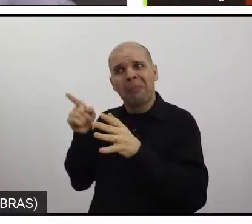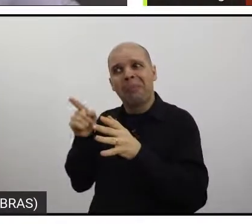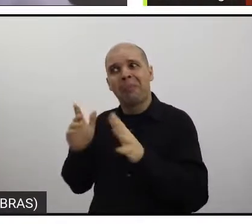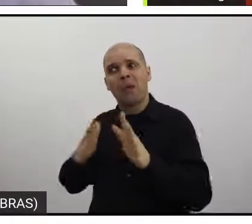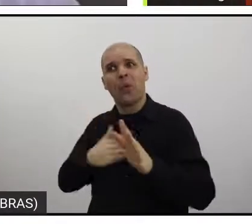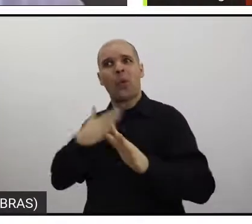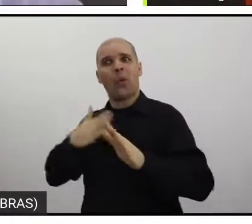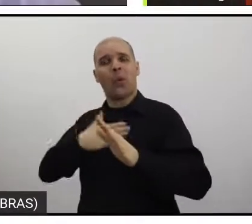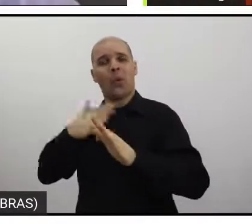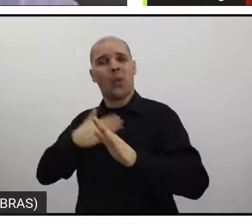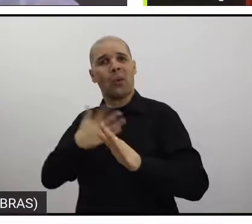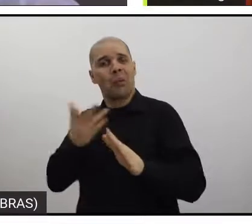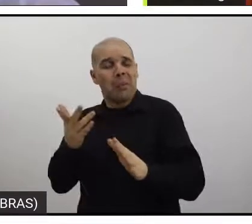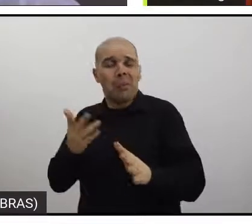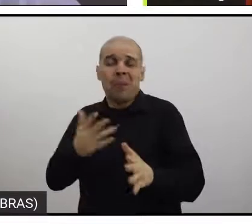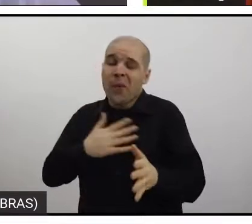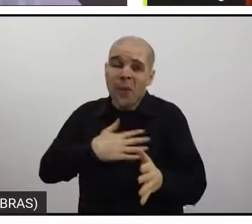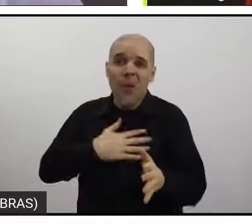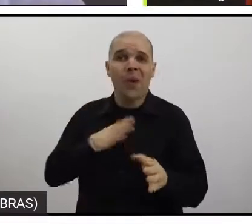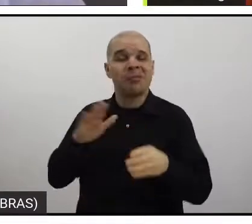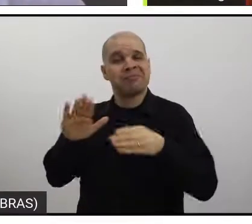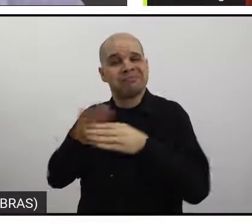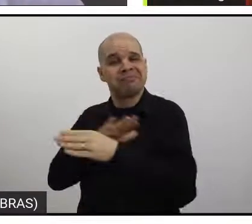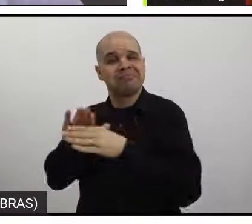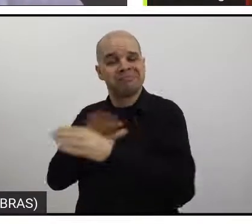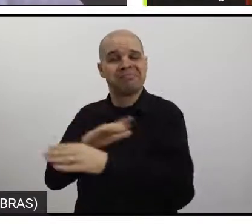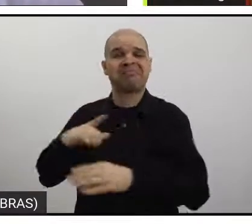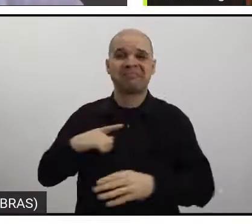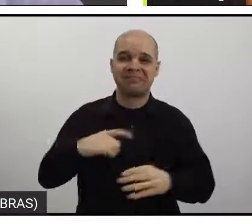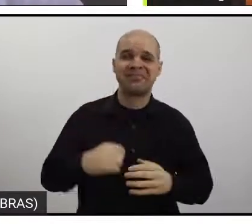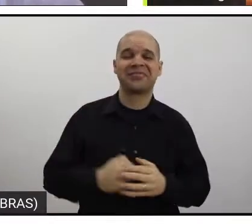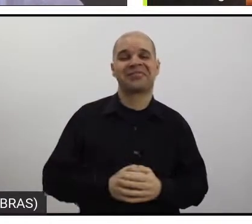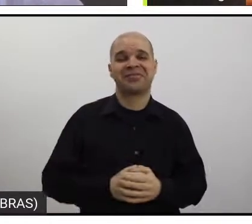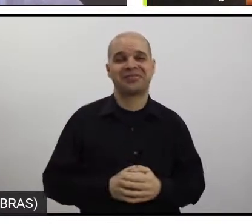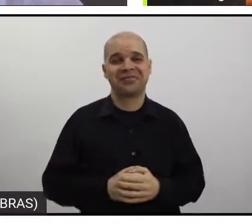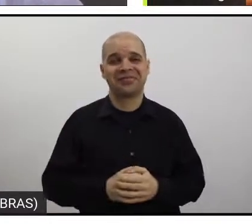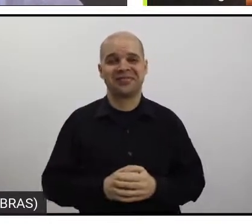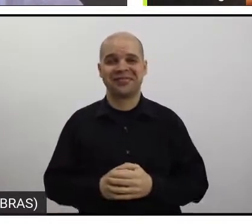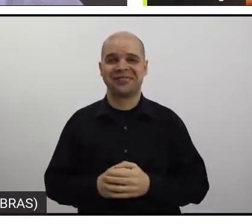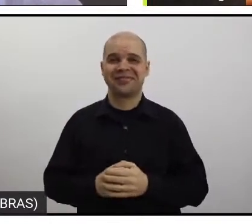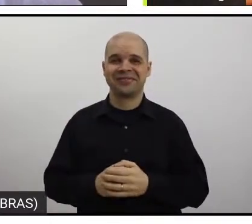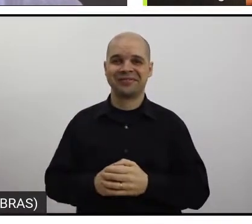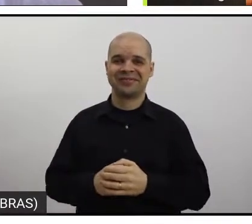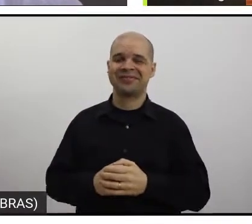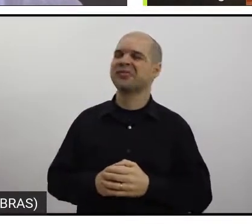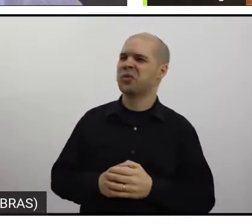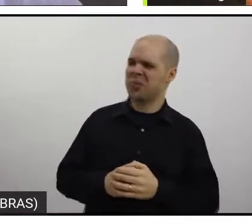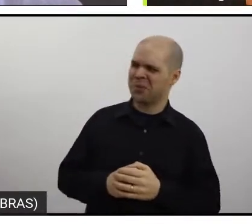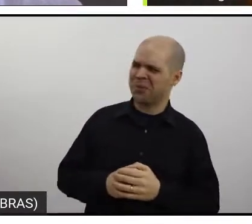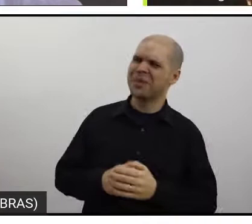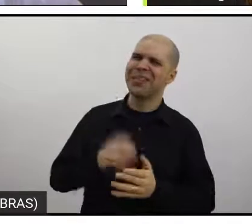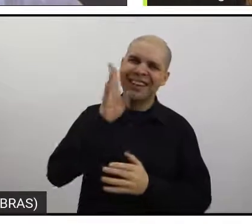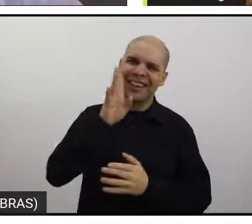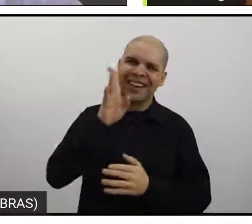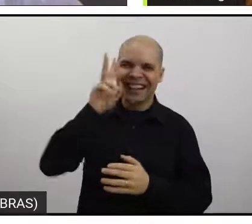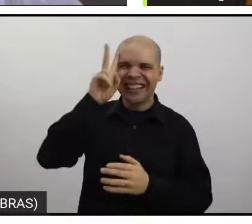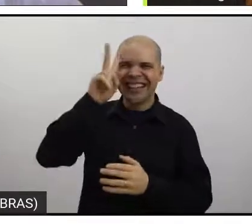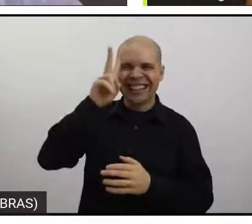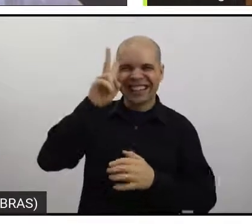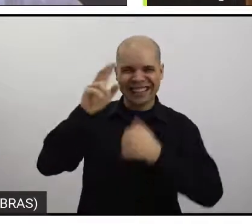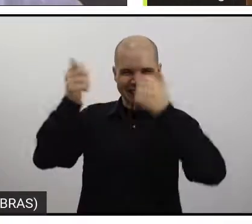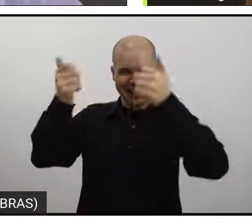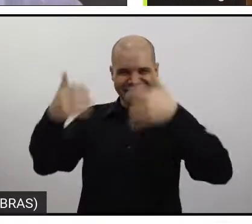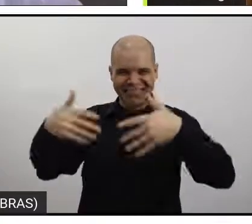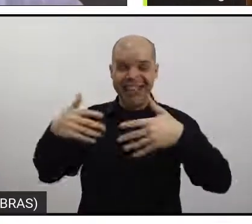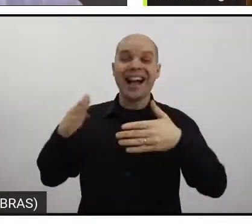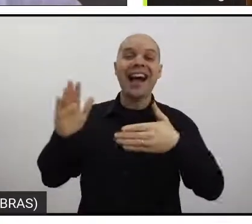muito incrível. E tem um... Tem uns comentários aqui, até foi bem legal,